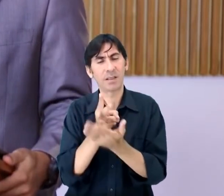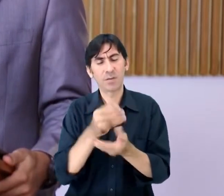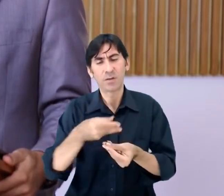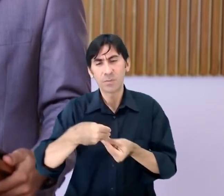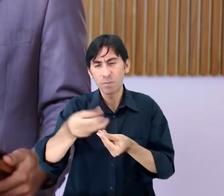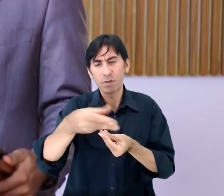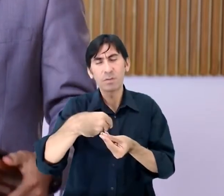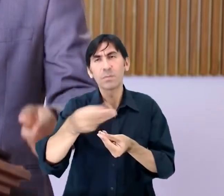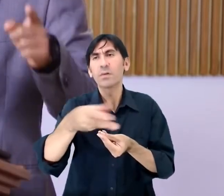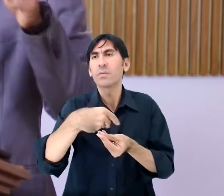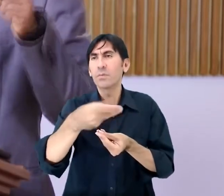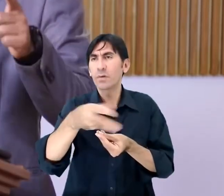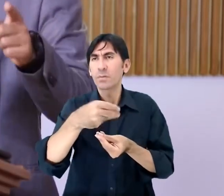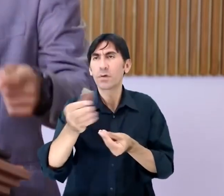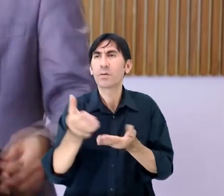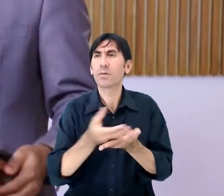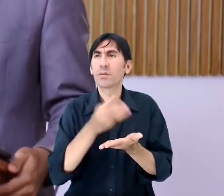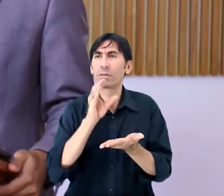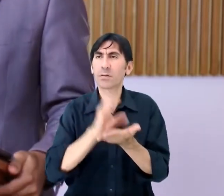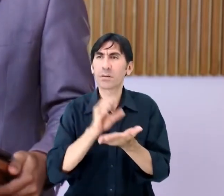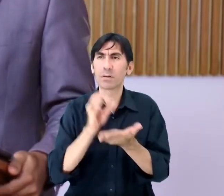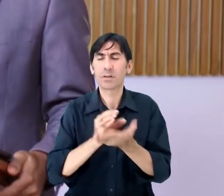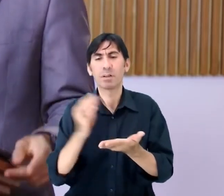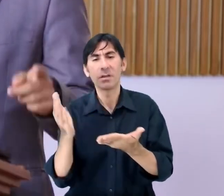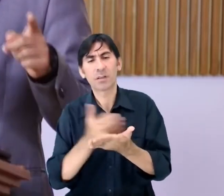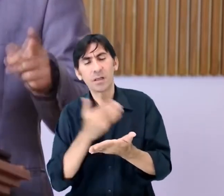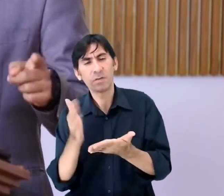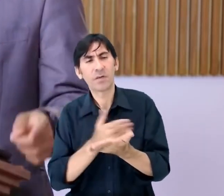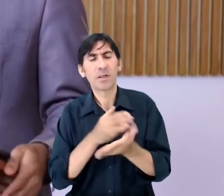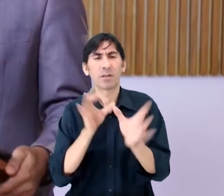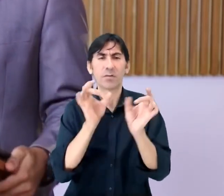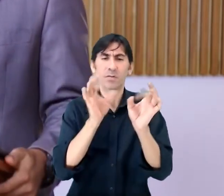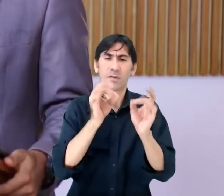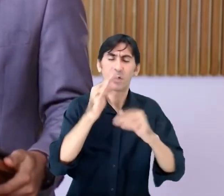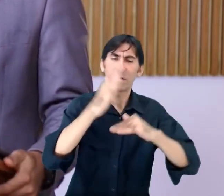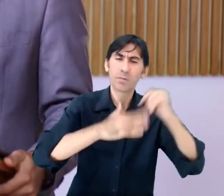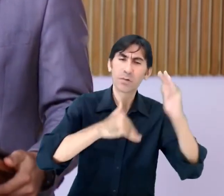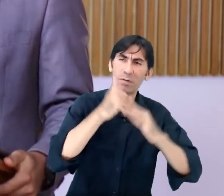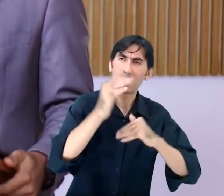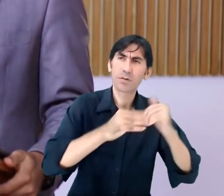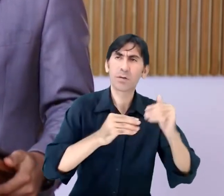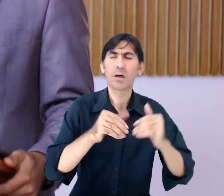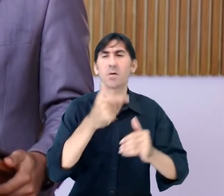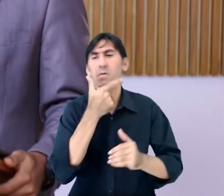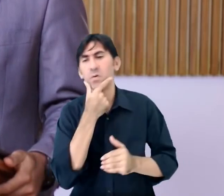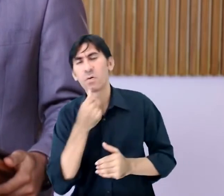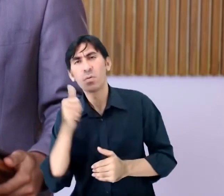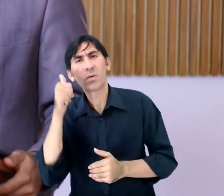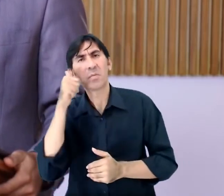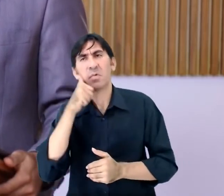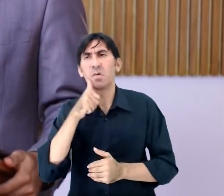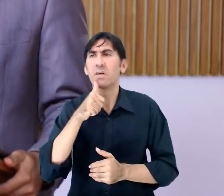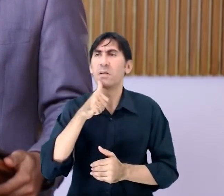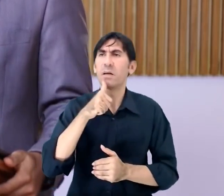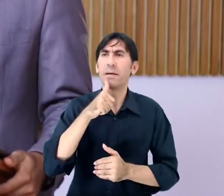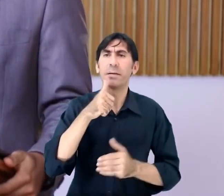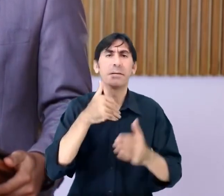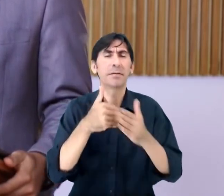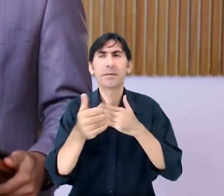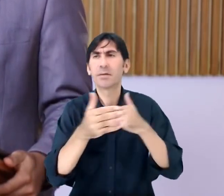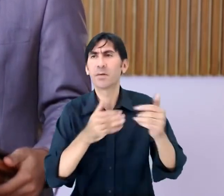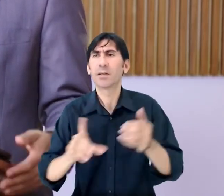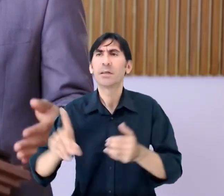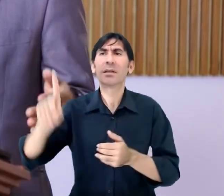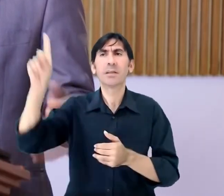mensageiros silenciosos. Seja você um colportor, seja você uma colportora, e que Deus te abençoe